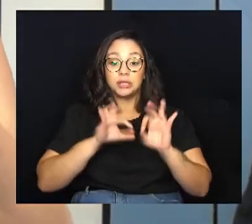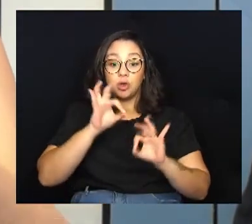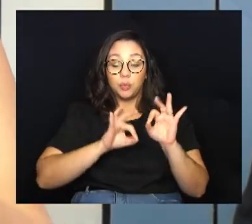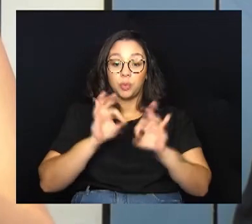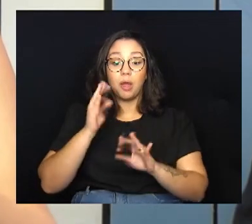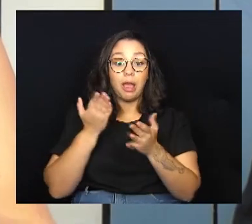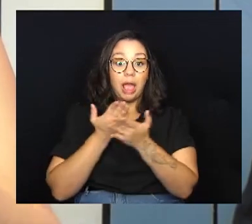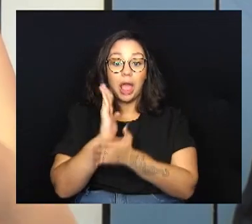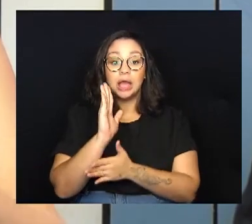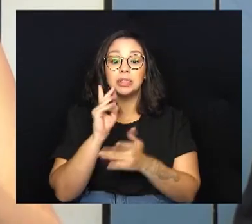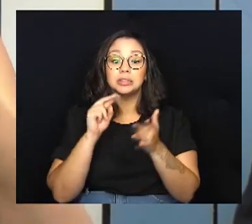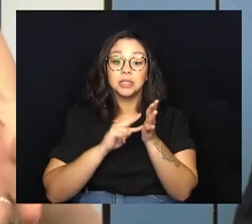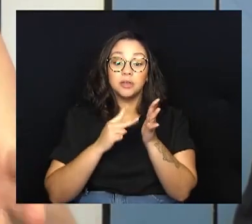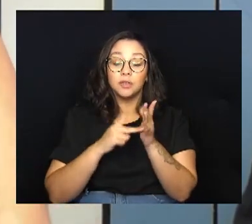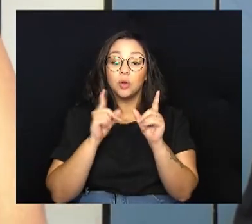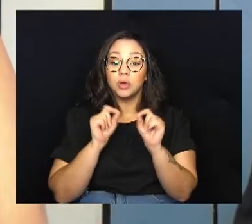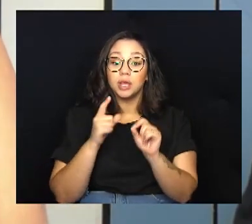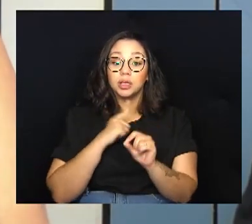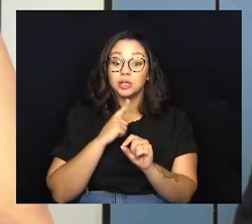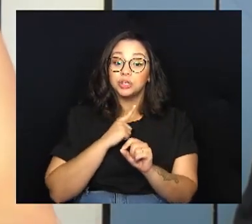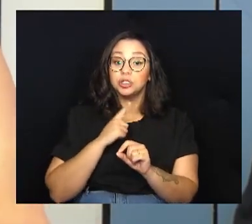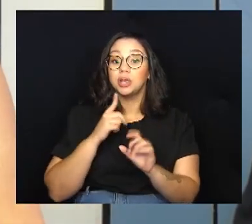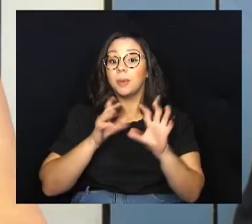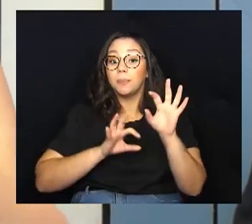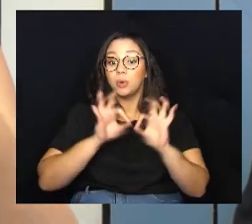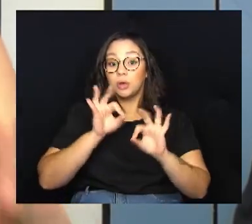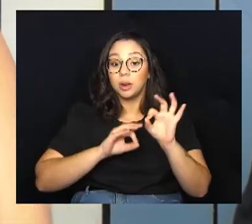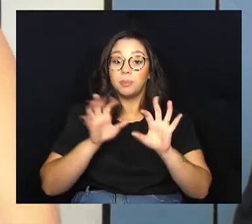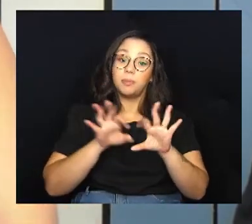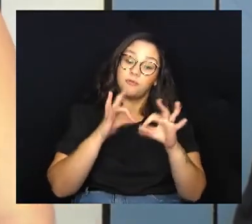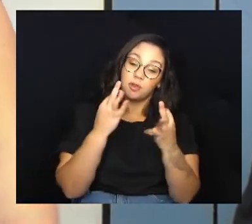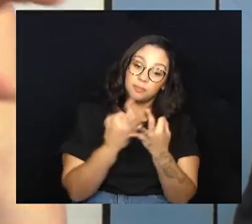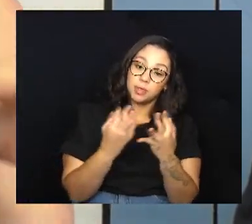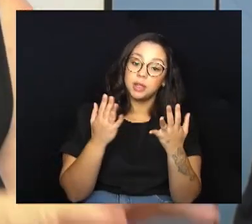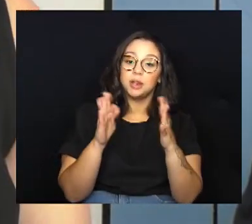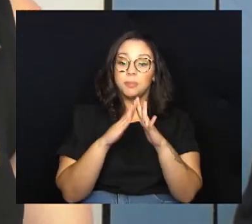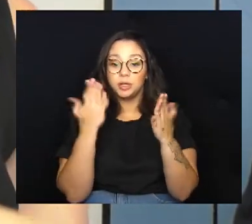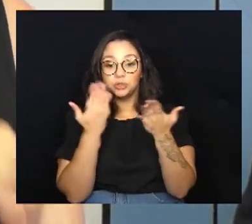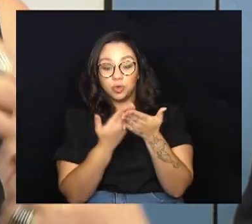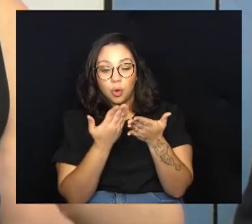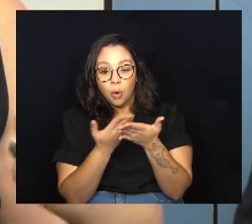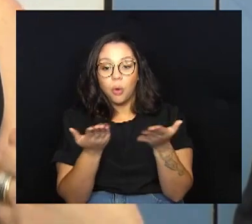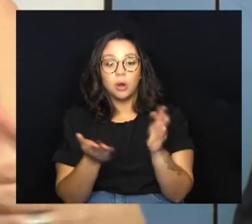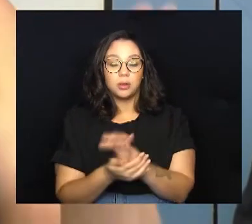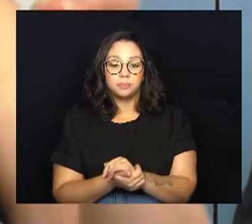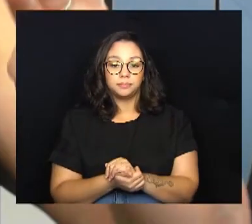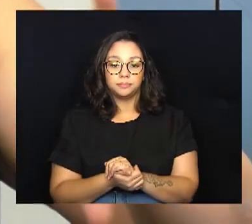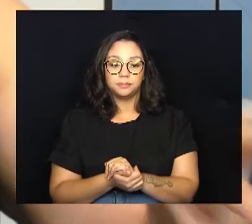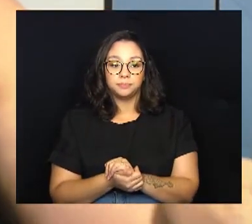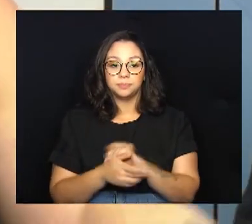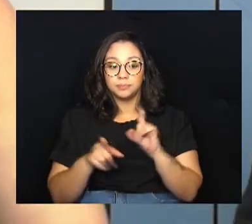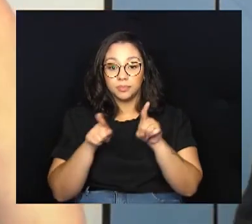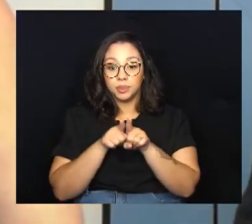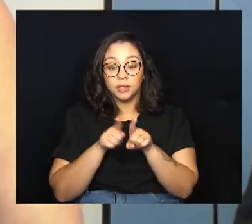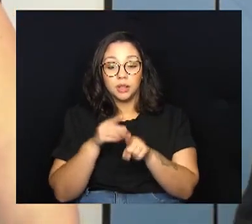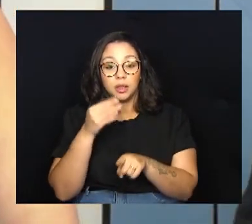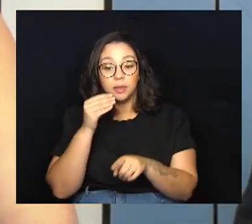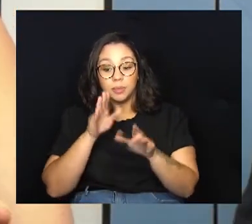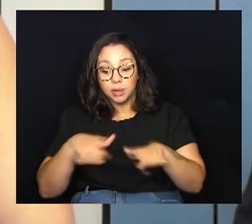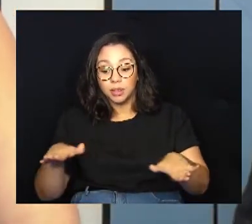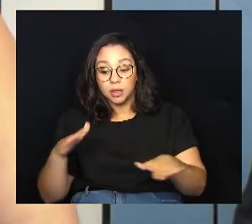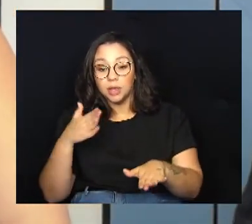corrigir. Os usuários do serviço masculino do Instituto Padre Haroldo são